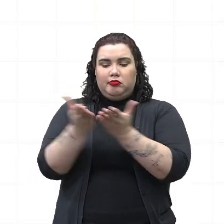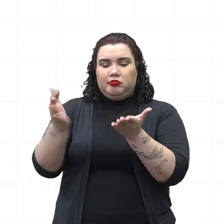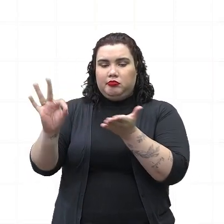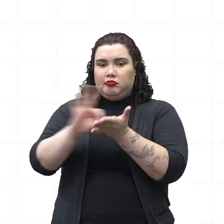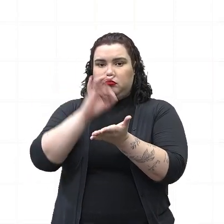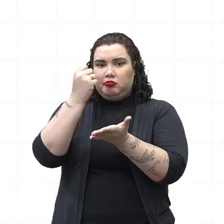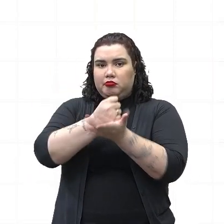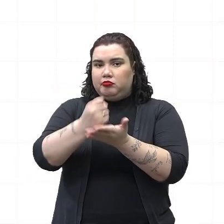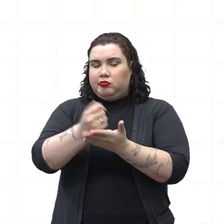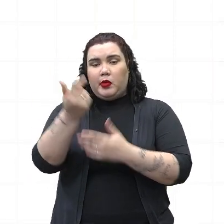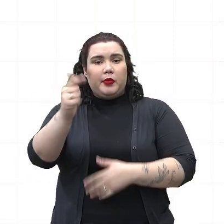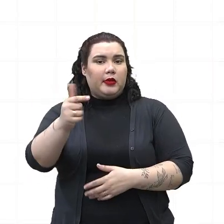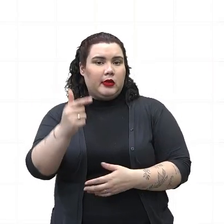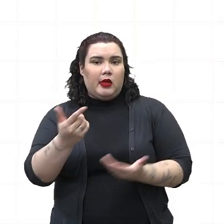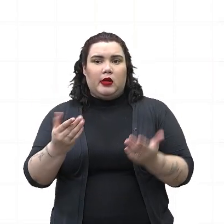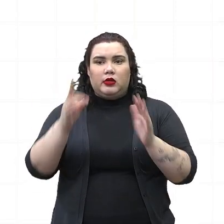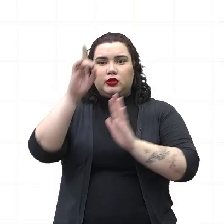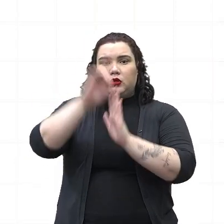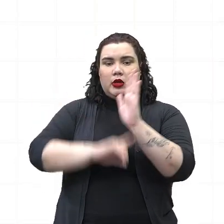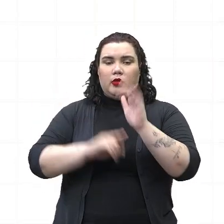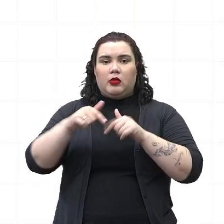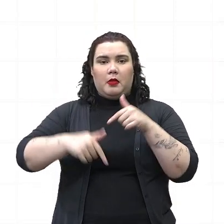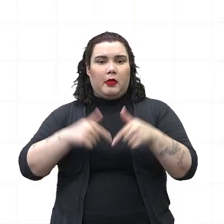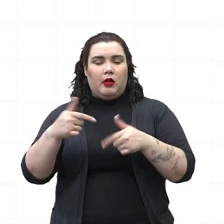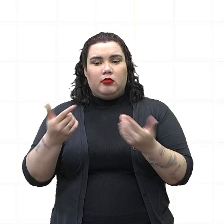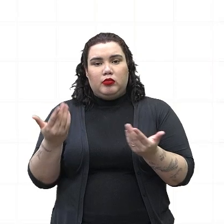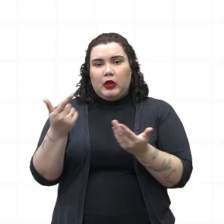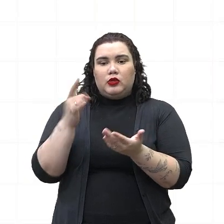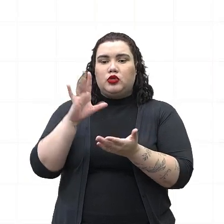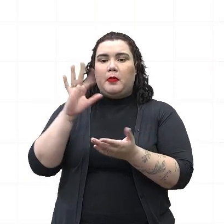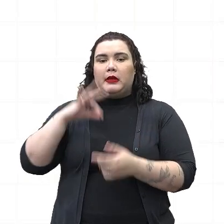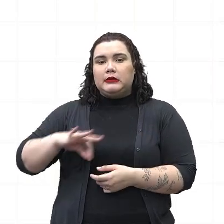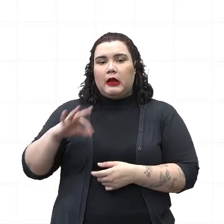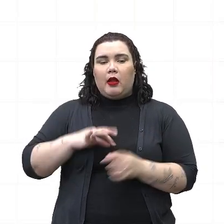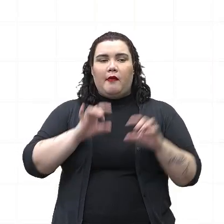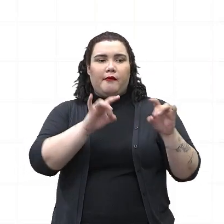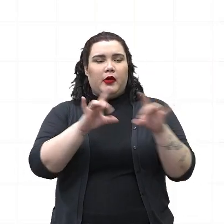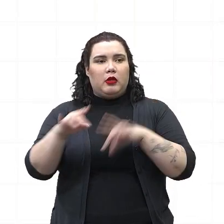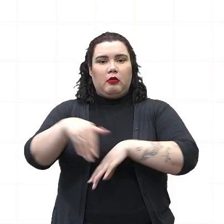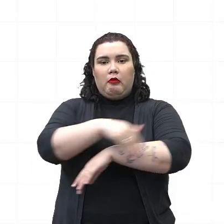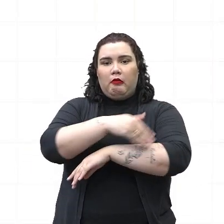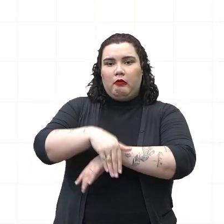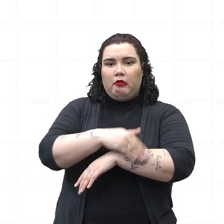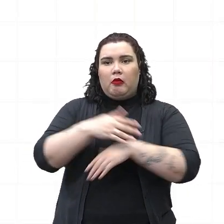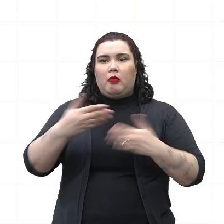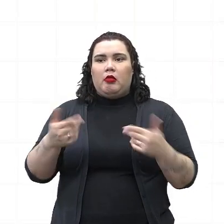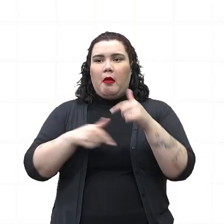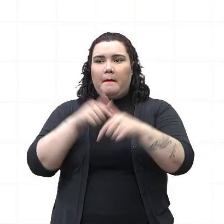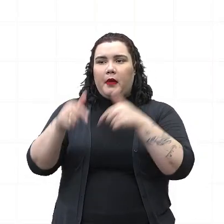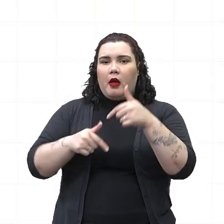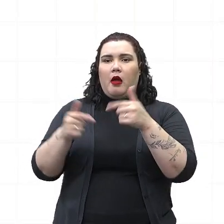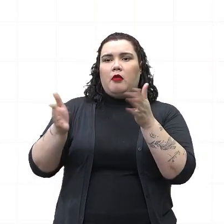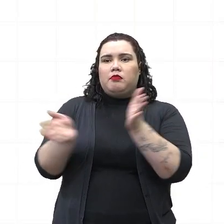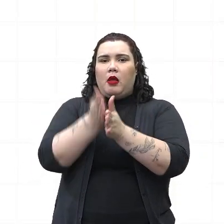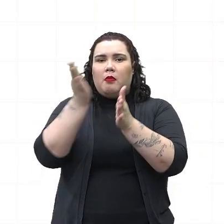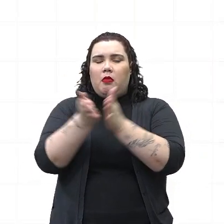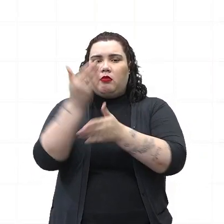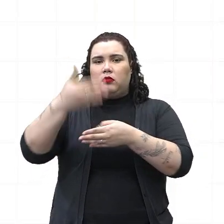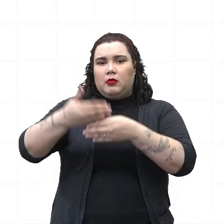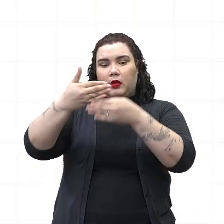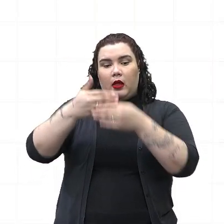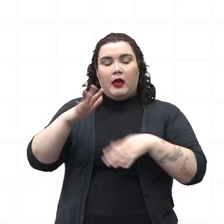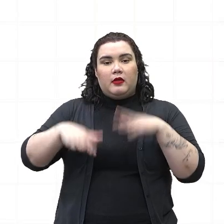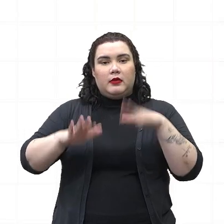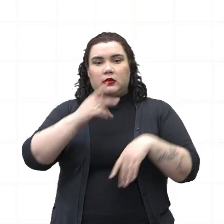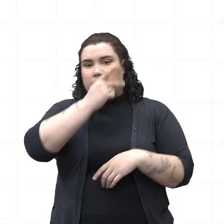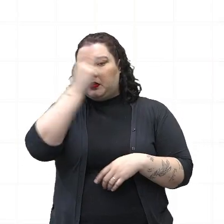assinada, sem direitos trabalhistas, só para poder sobreviver. A gente vendendo coisa na rua, fazendo coisa de serviço. Tem gente até que se sujeita a